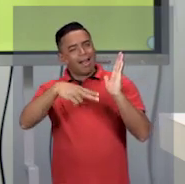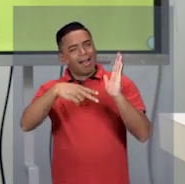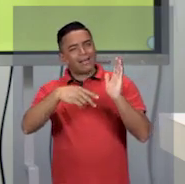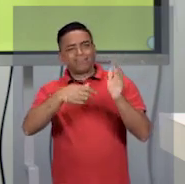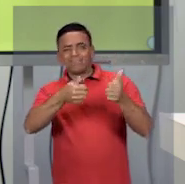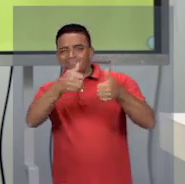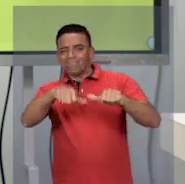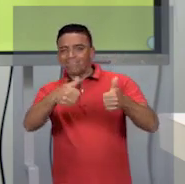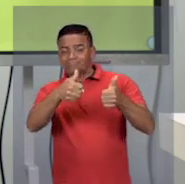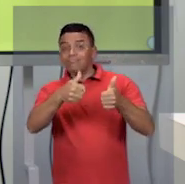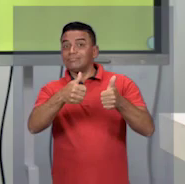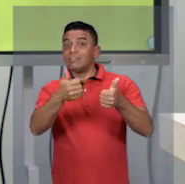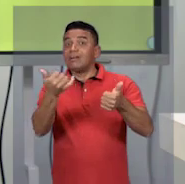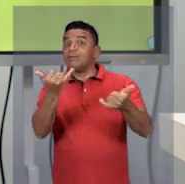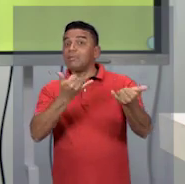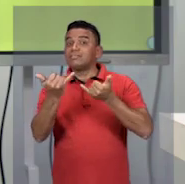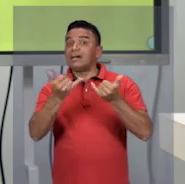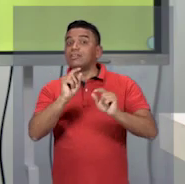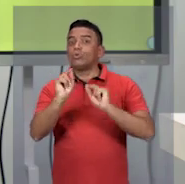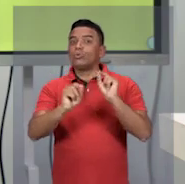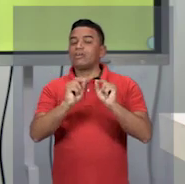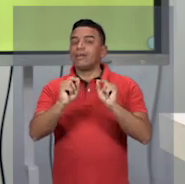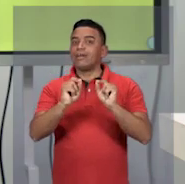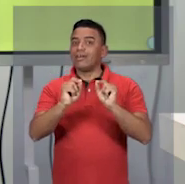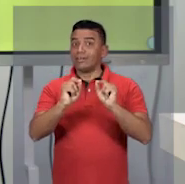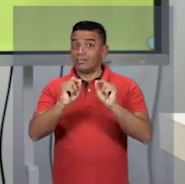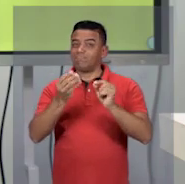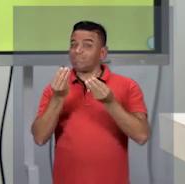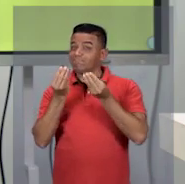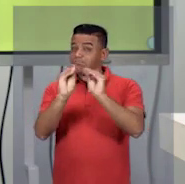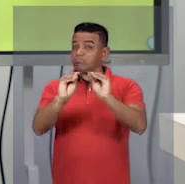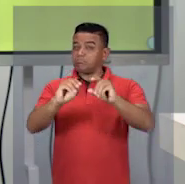a mensagem central está destacada?